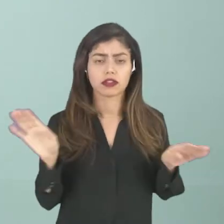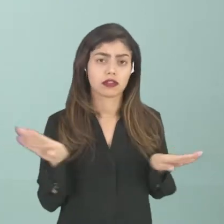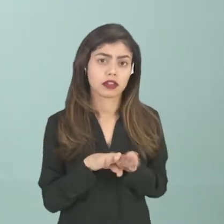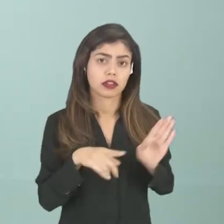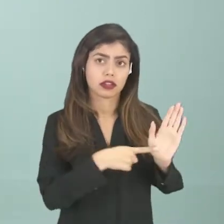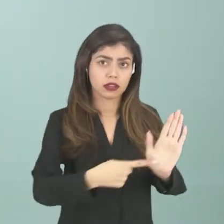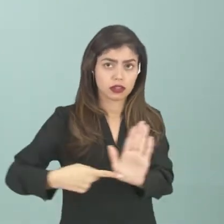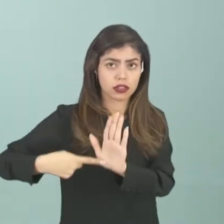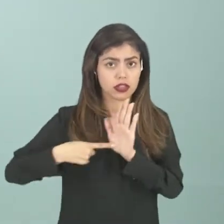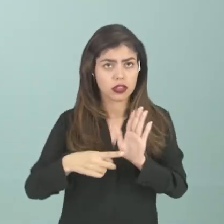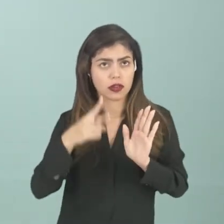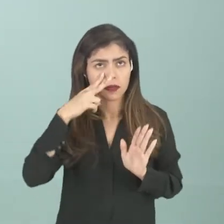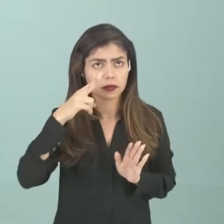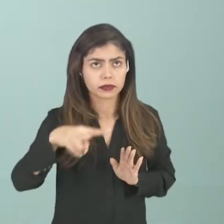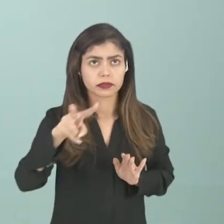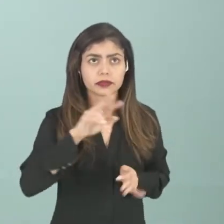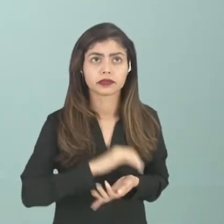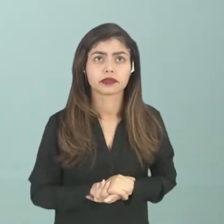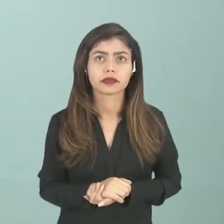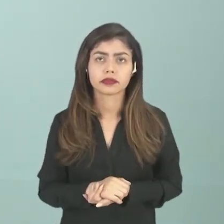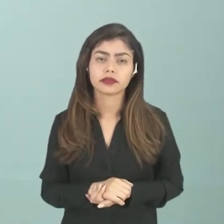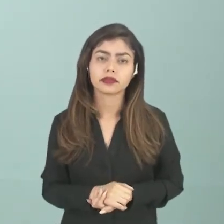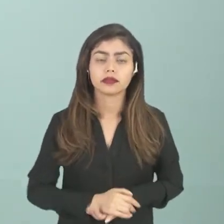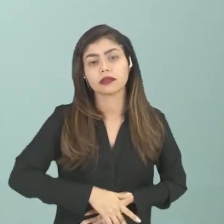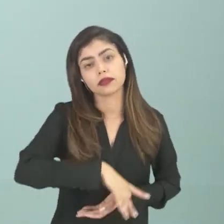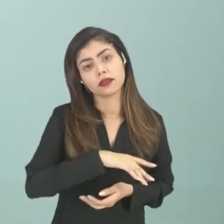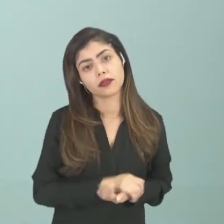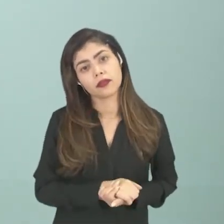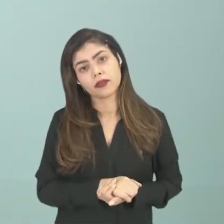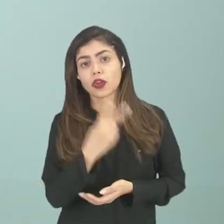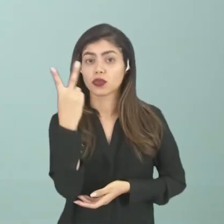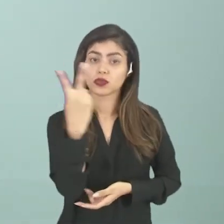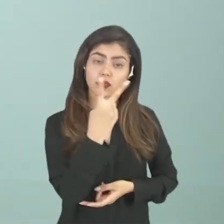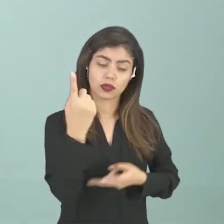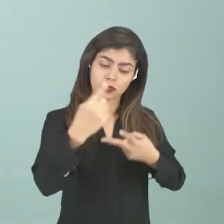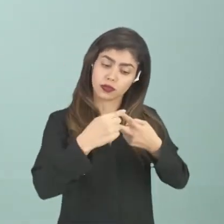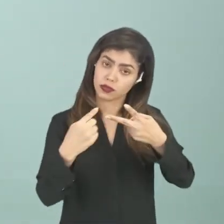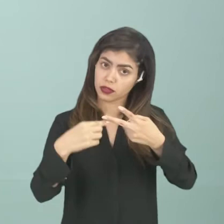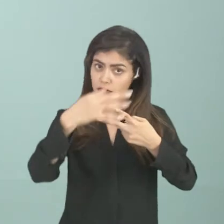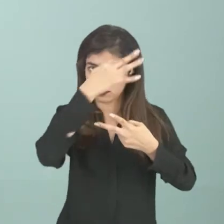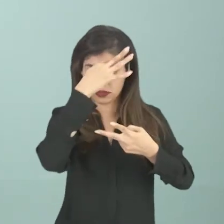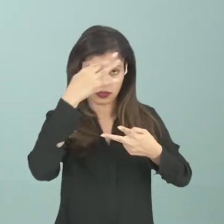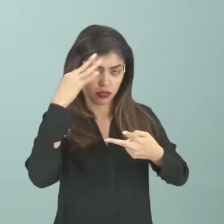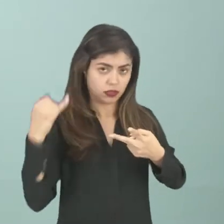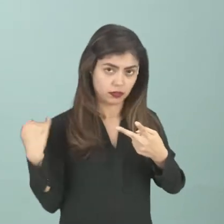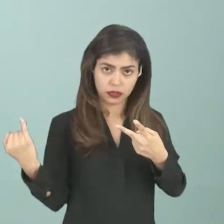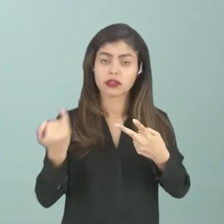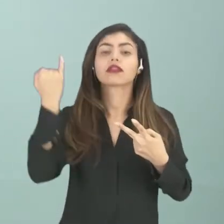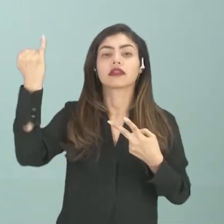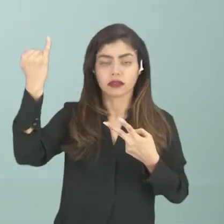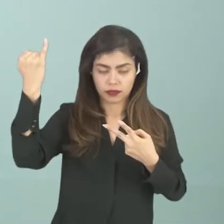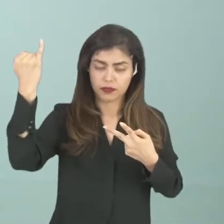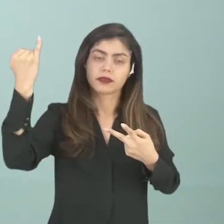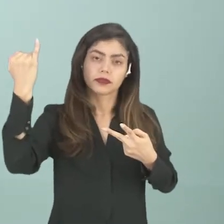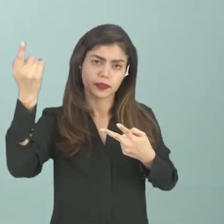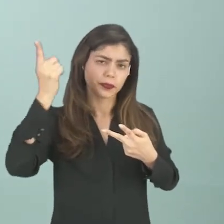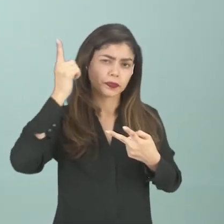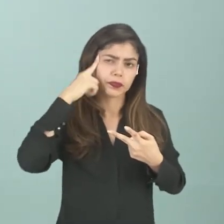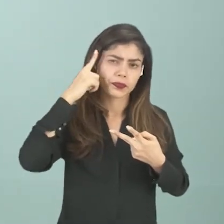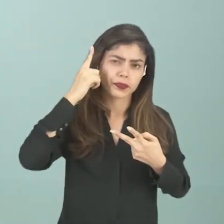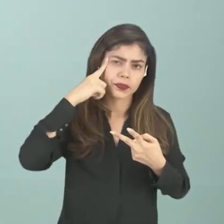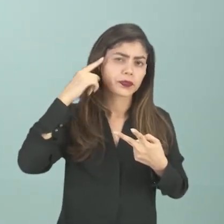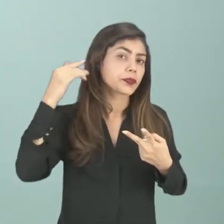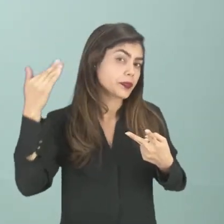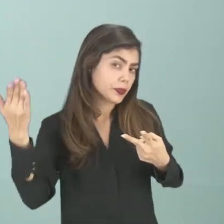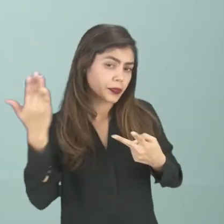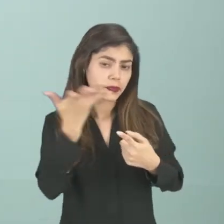seu espectador. Então, vamos lá. Dois filósofos, importantes filósofos, né, pensaram a respeito